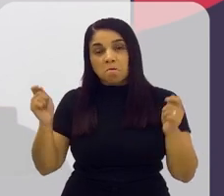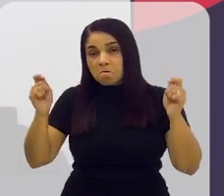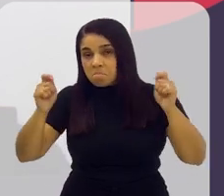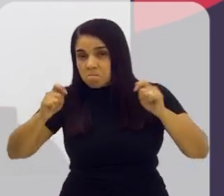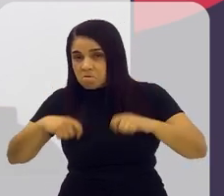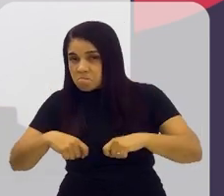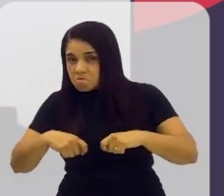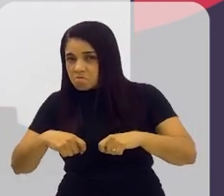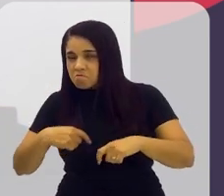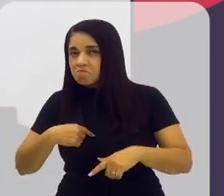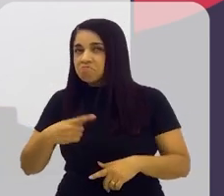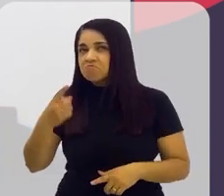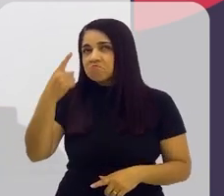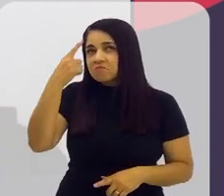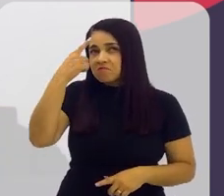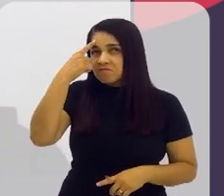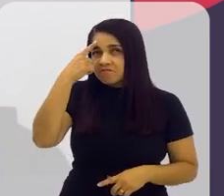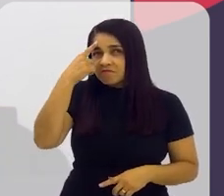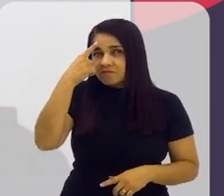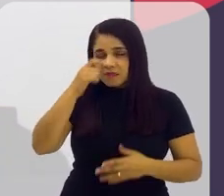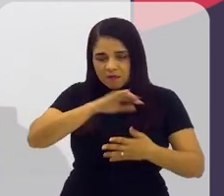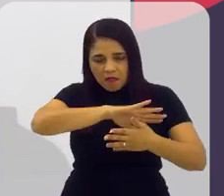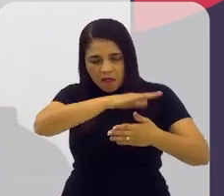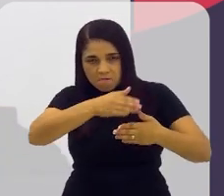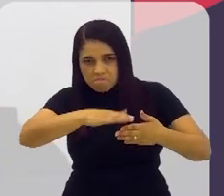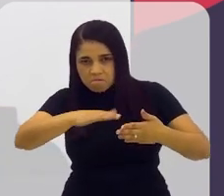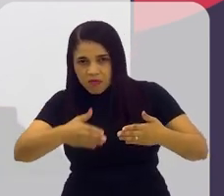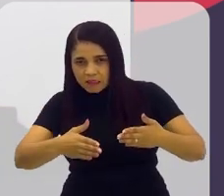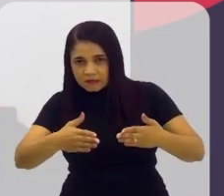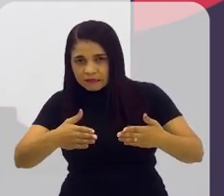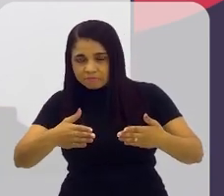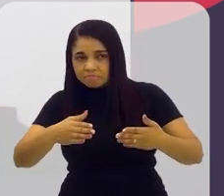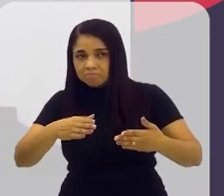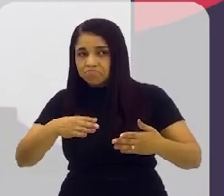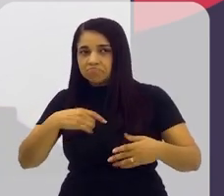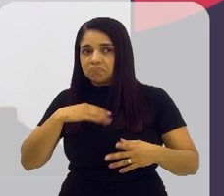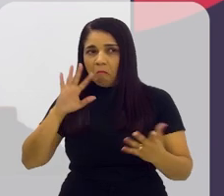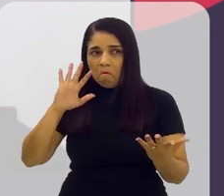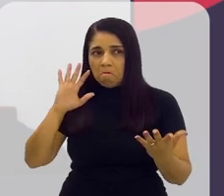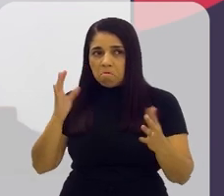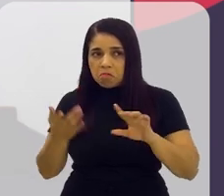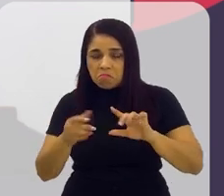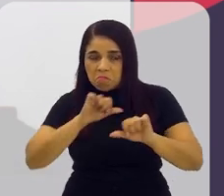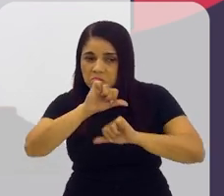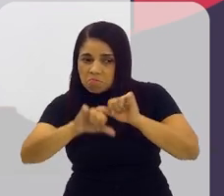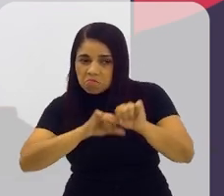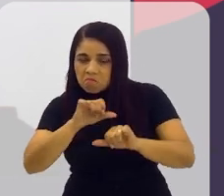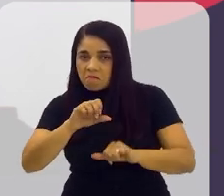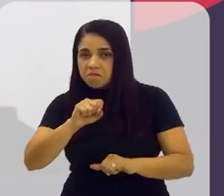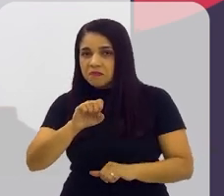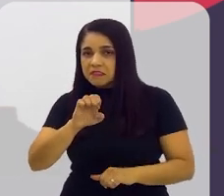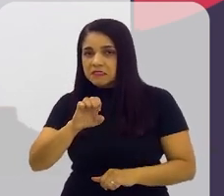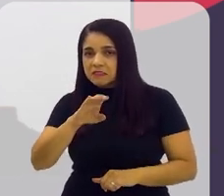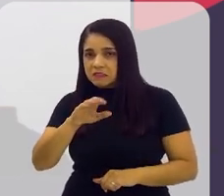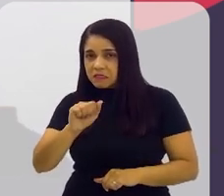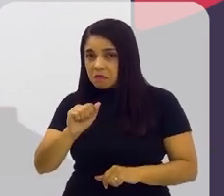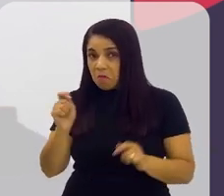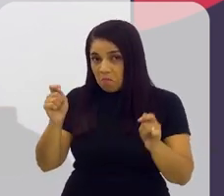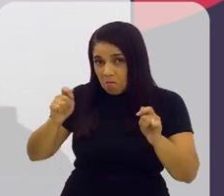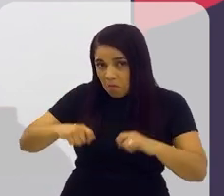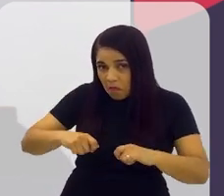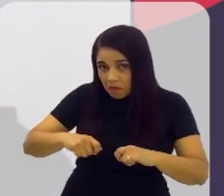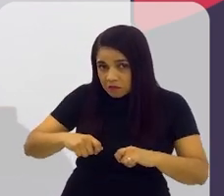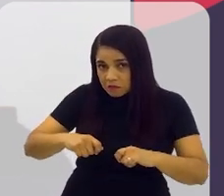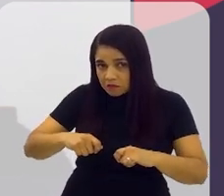Isso pode levar a gente a pensar que talvez a Mata Atlântica esteja ficando mais seca? O Sim, podemos ambiente de pensar.